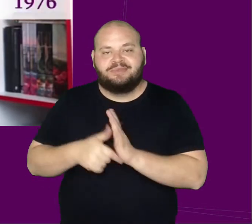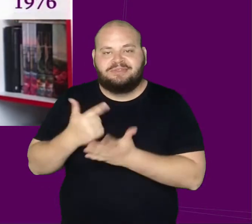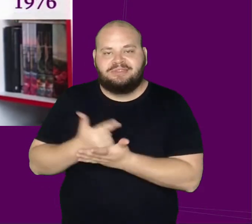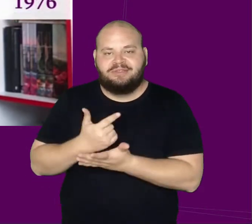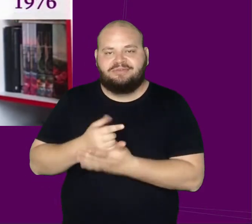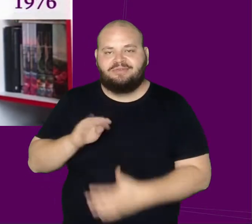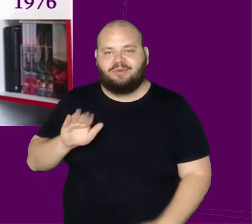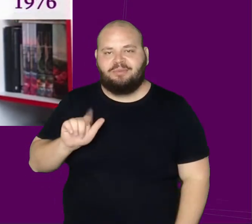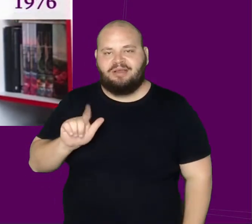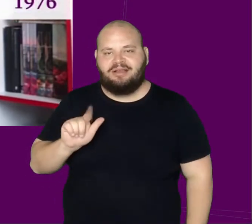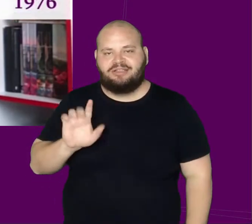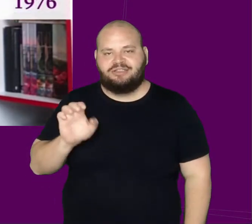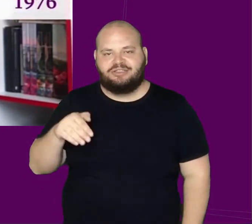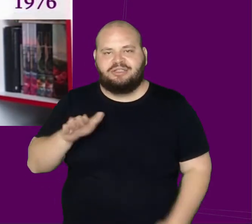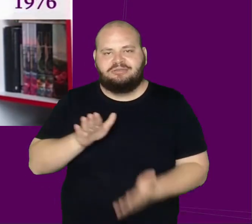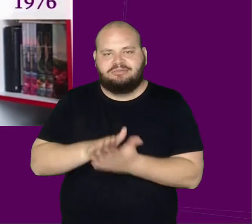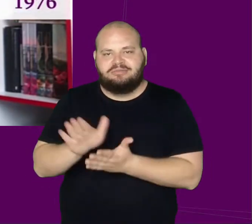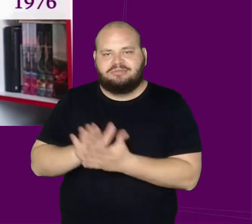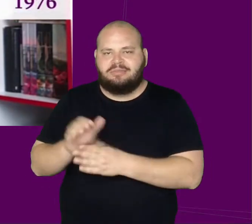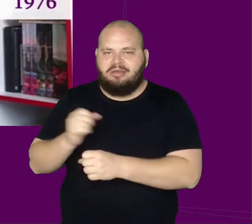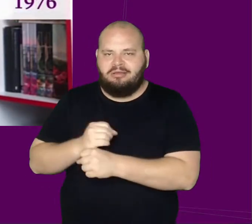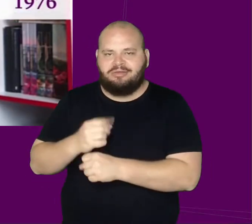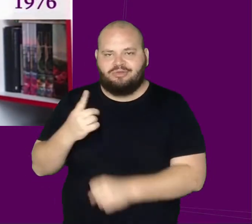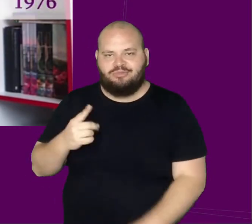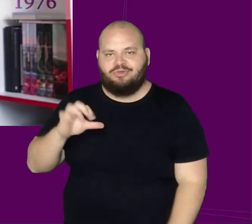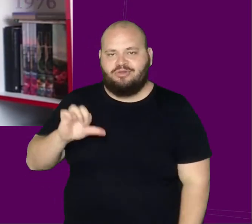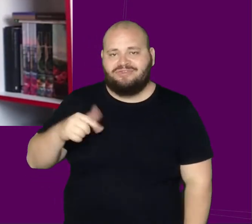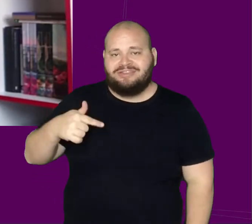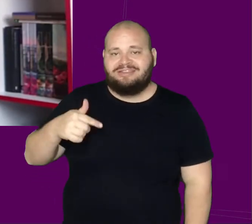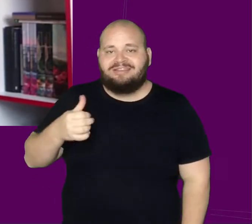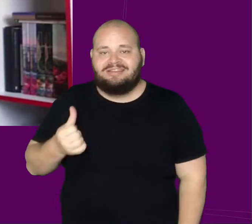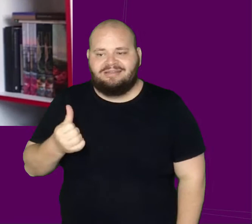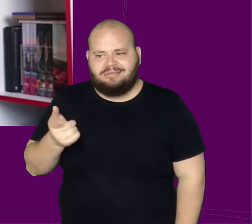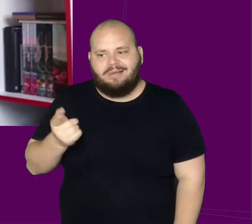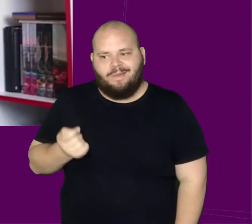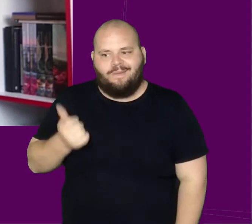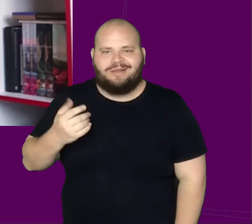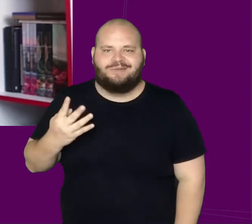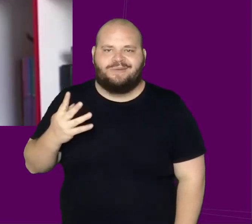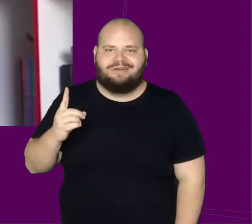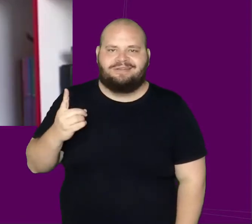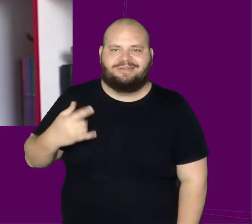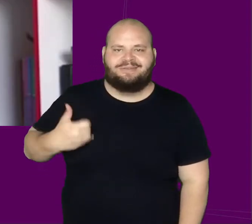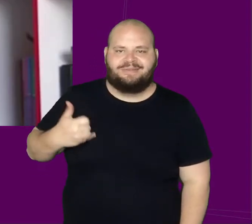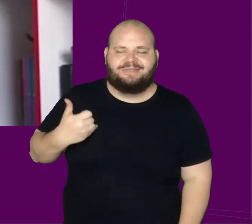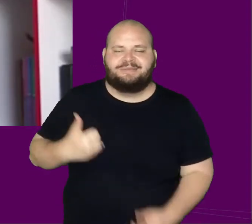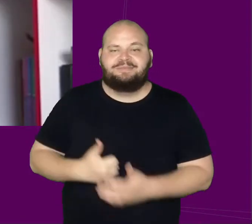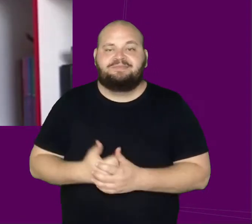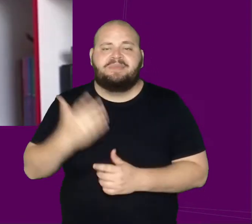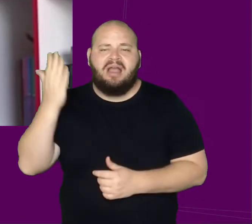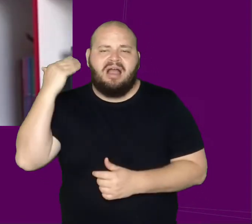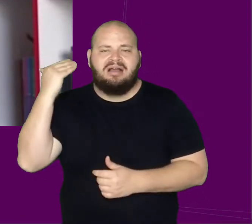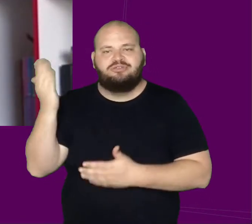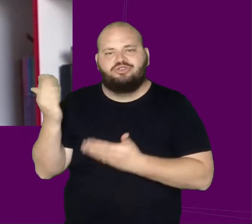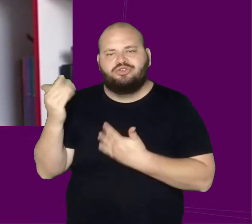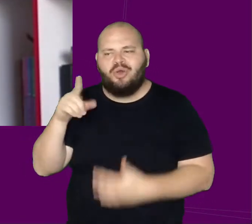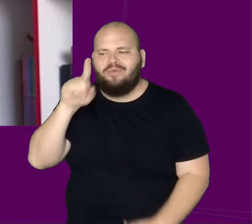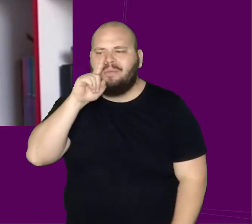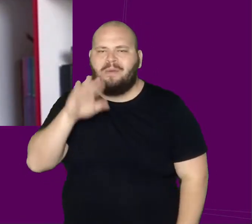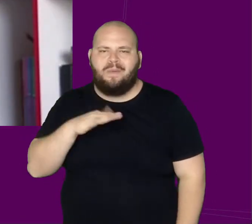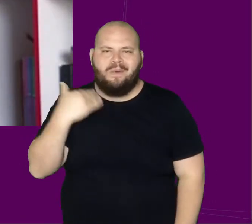Bagagem só em 1976, quando ela já tinha quase 41 anos. Ela perdeu a mãe muito